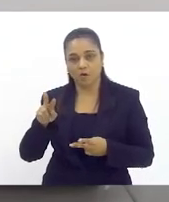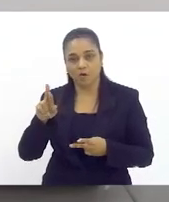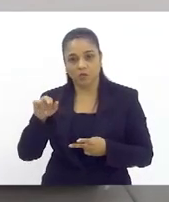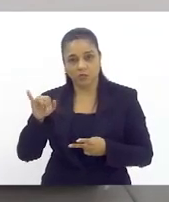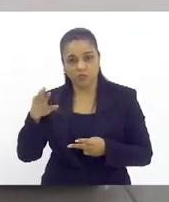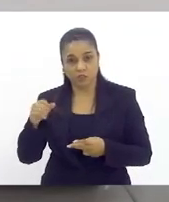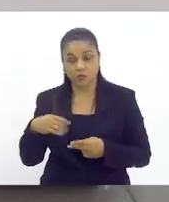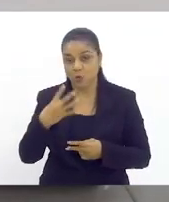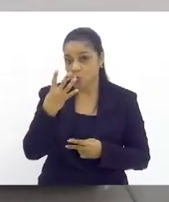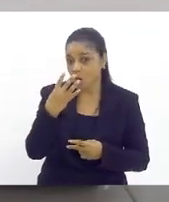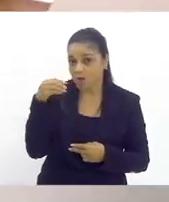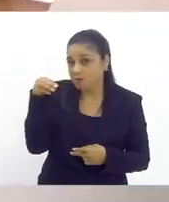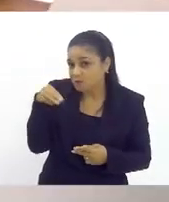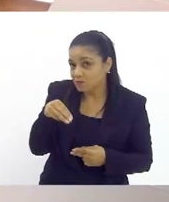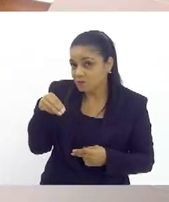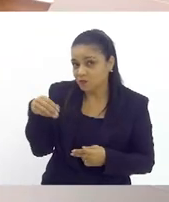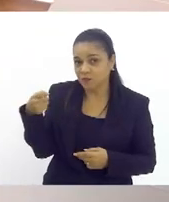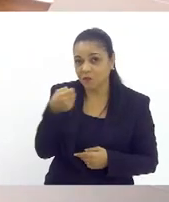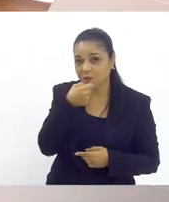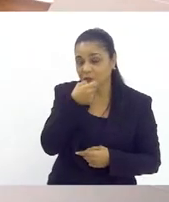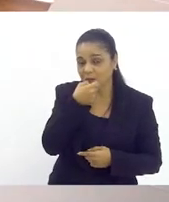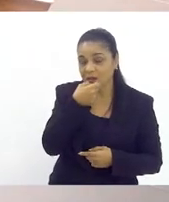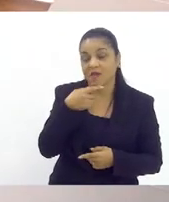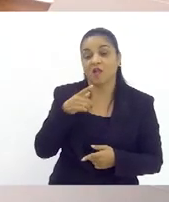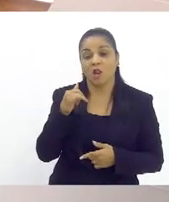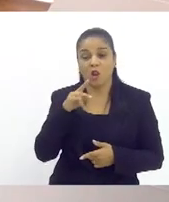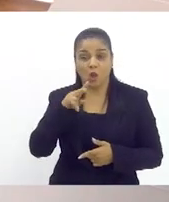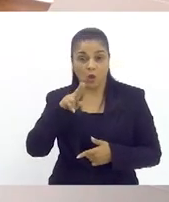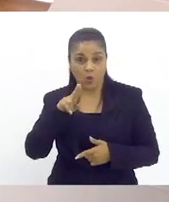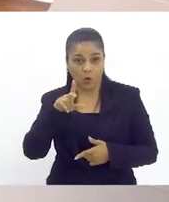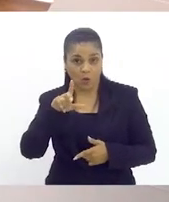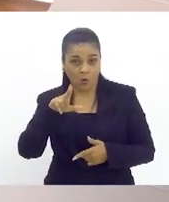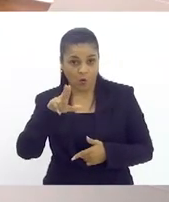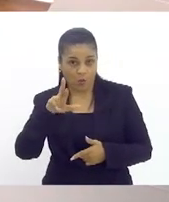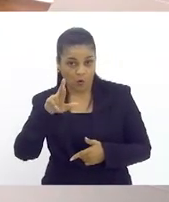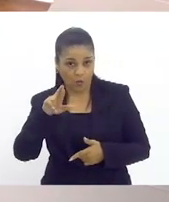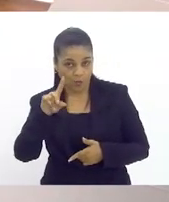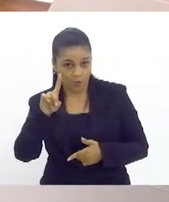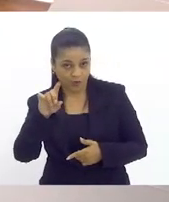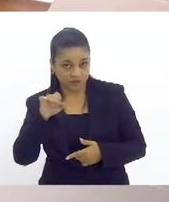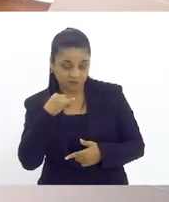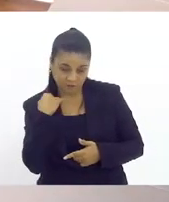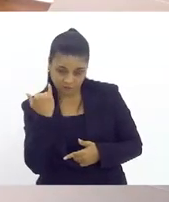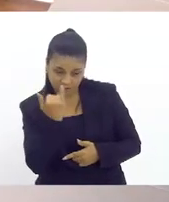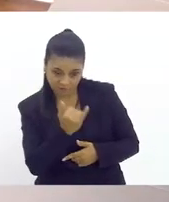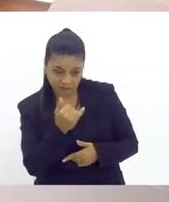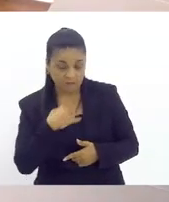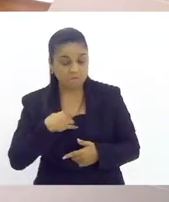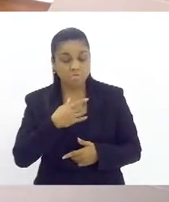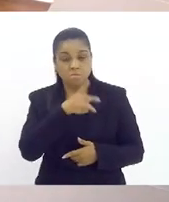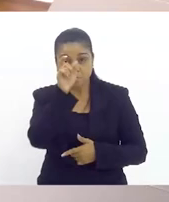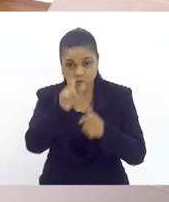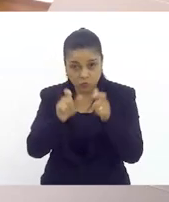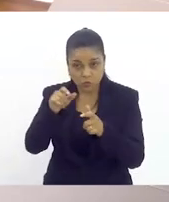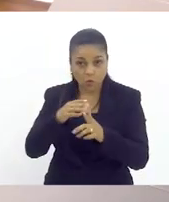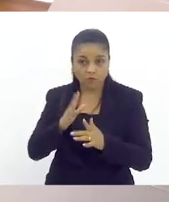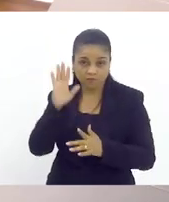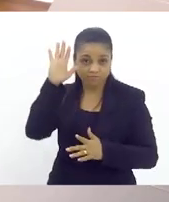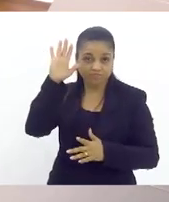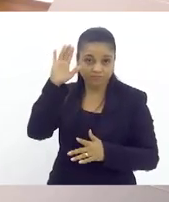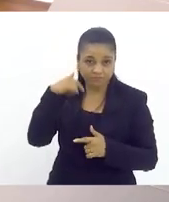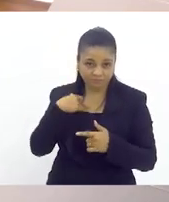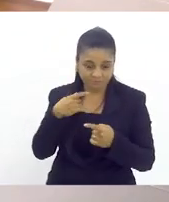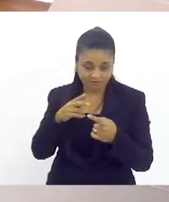minutos para cada um a Lourdes avisa e as pessoas que quiserem intervir levantam o dedo aqui que